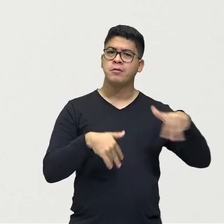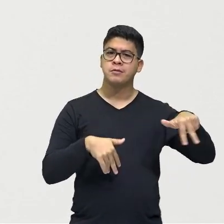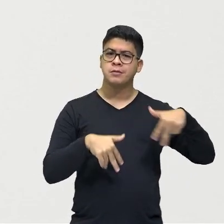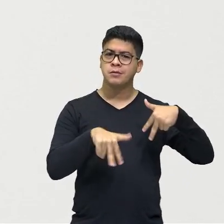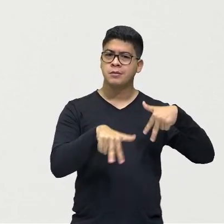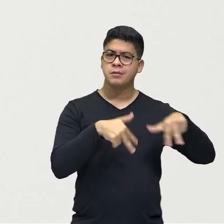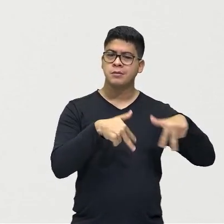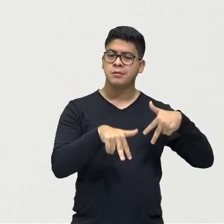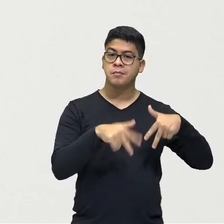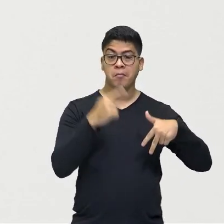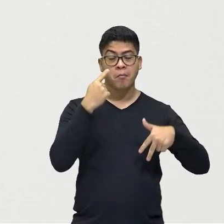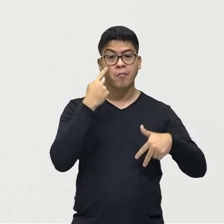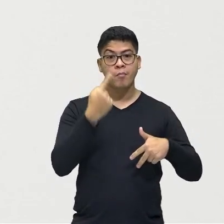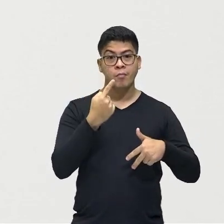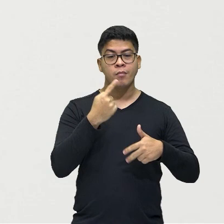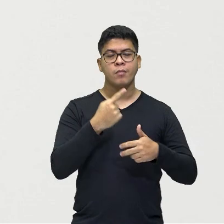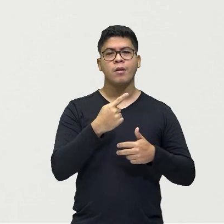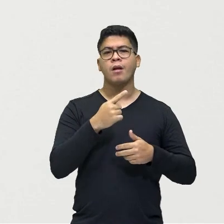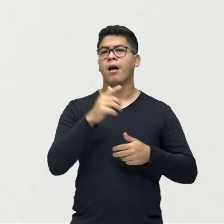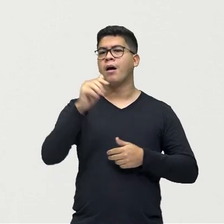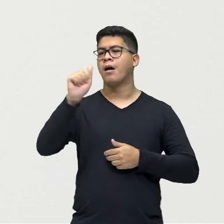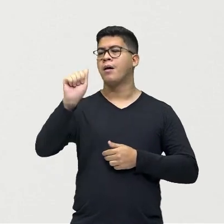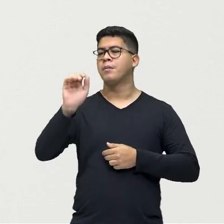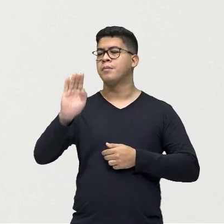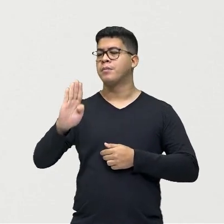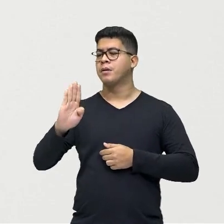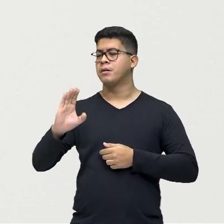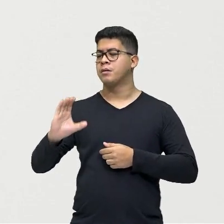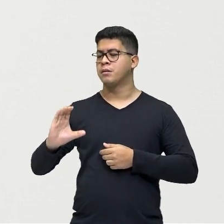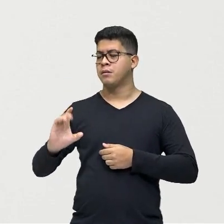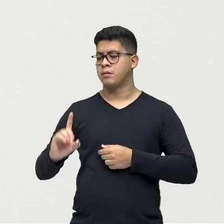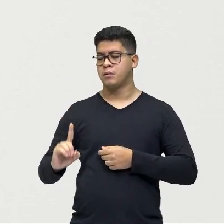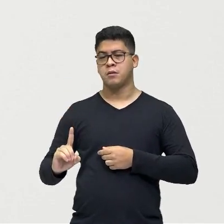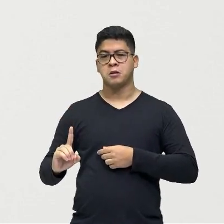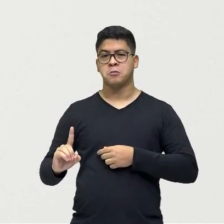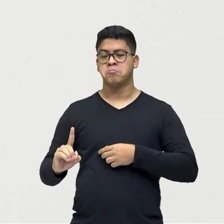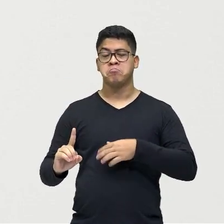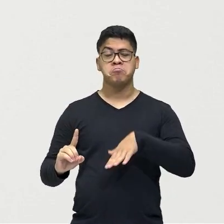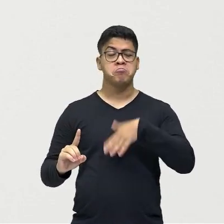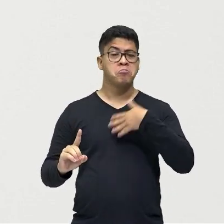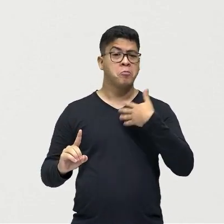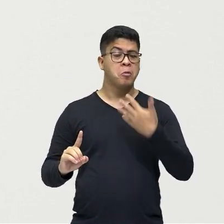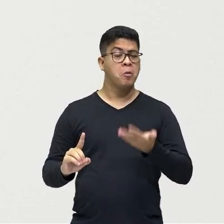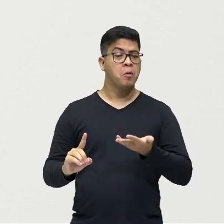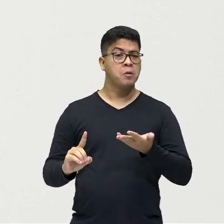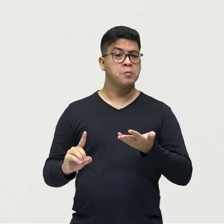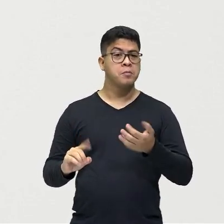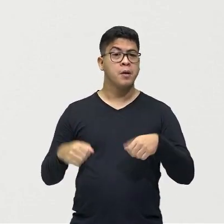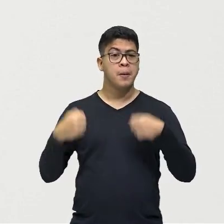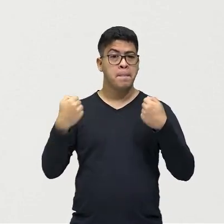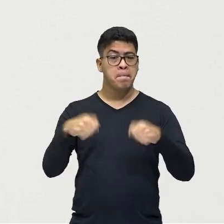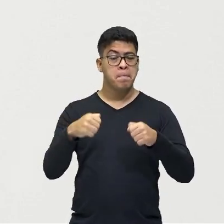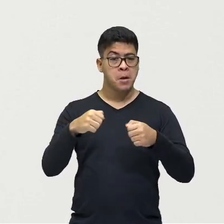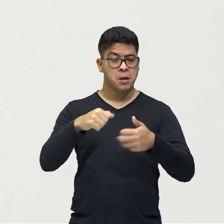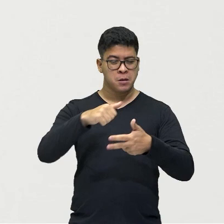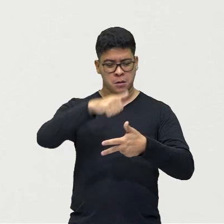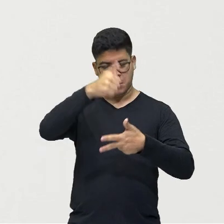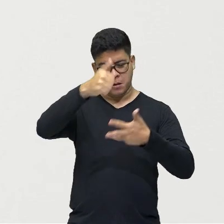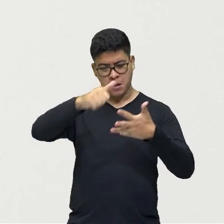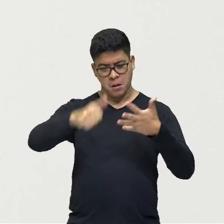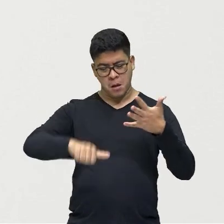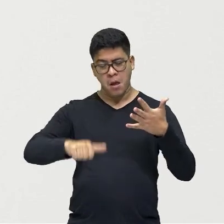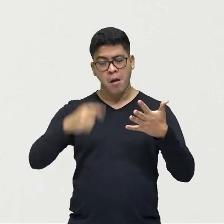sobre o pau de fitas, sobre fandango, sobre maracatu, sobre mineiro pau, mas vocês tinham que o quê? Se atentar aí